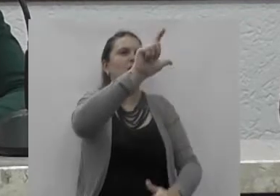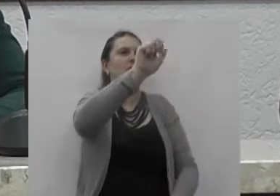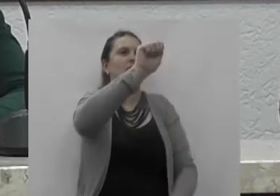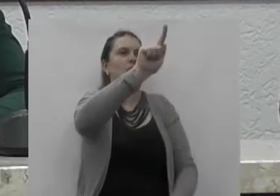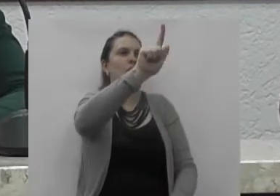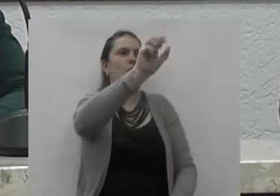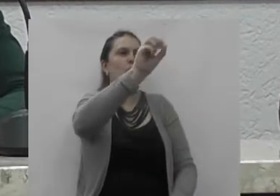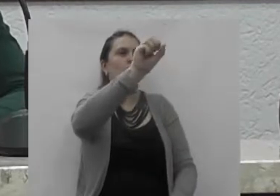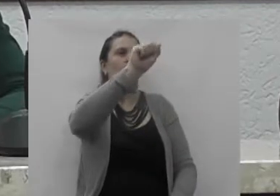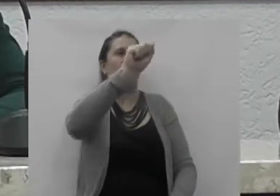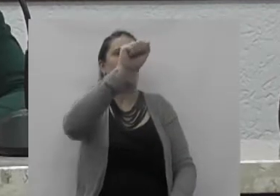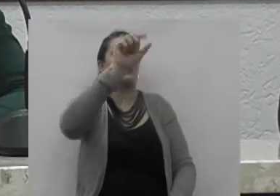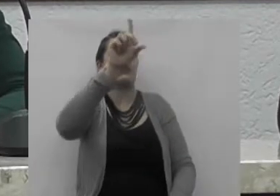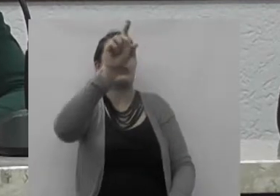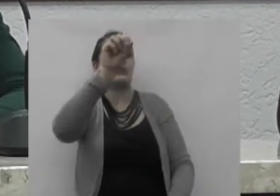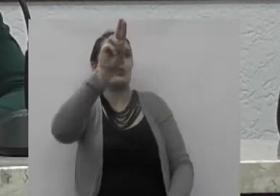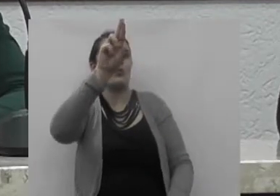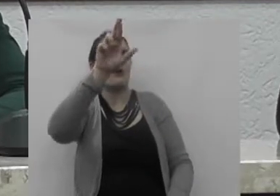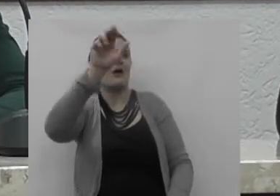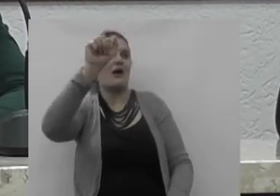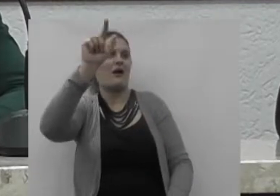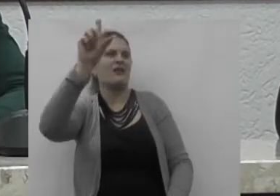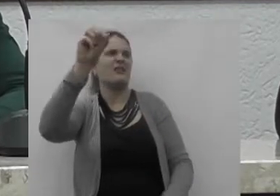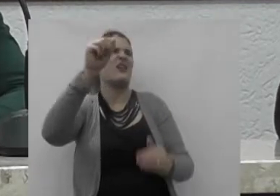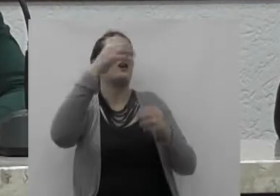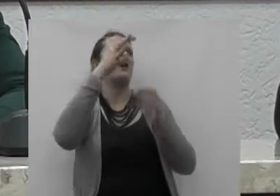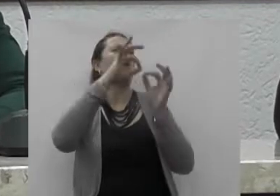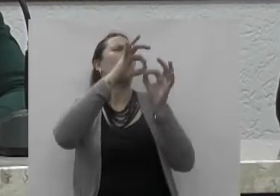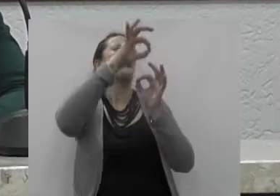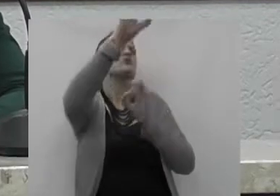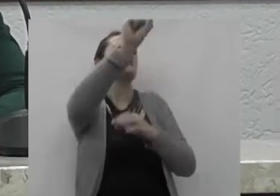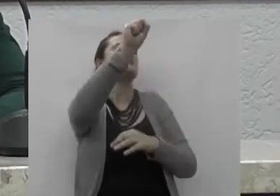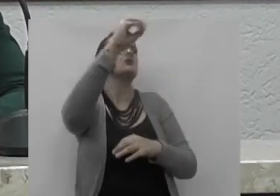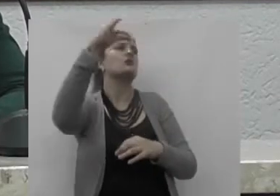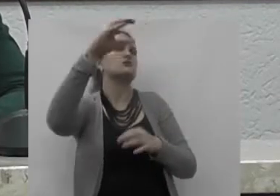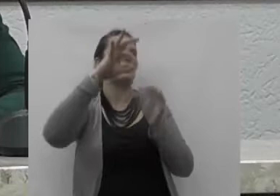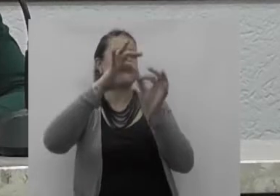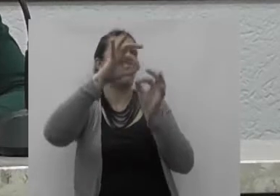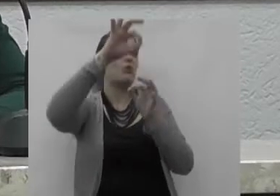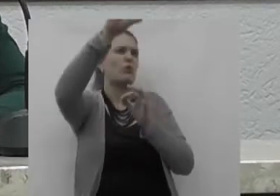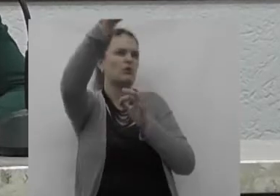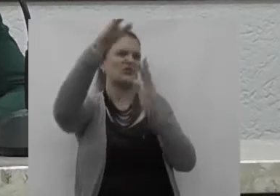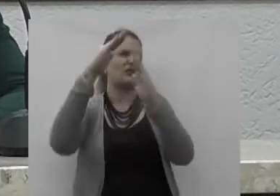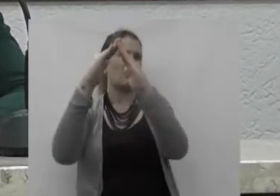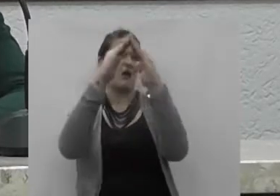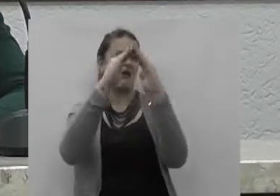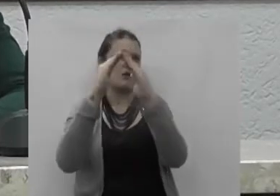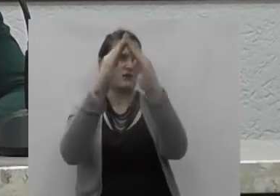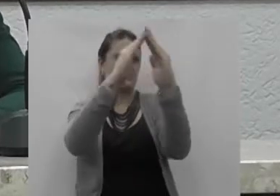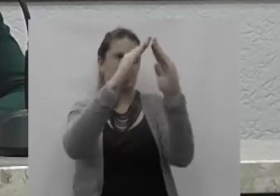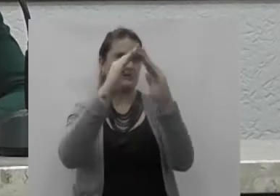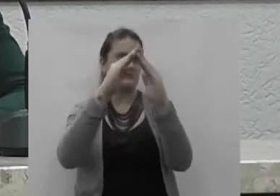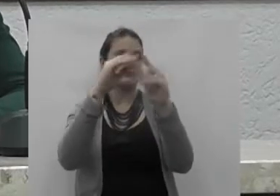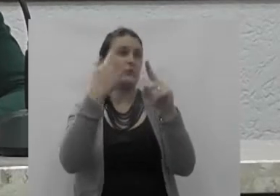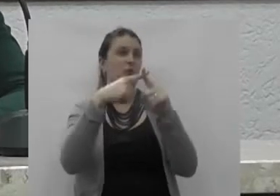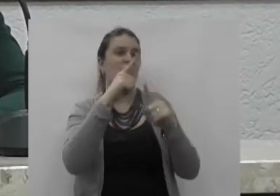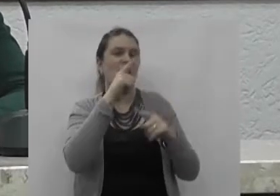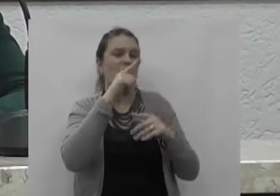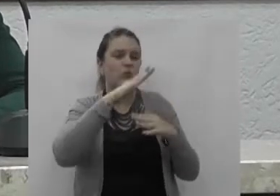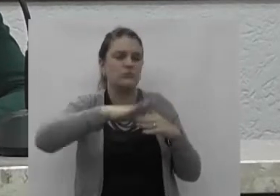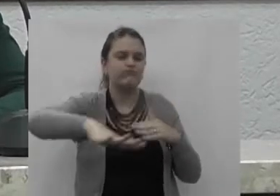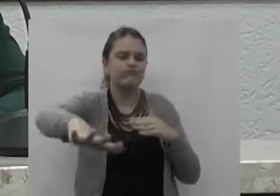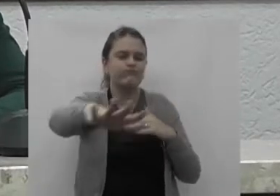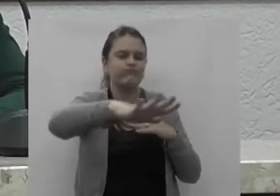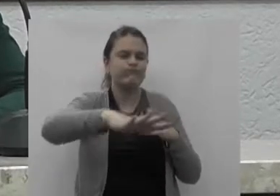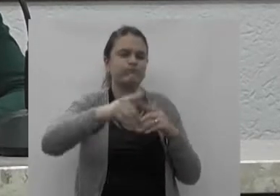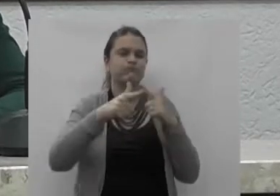Muitos munícipes que ali habitam pediram apoio ao poder público. Justificativa: as referidas